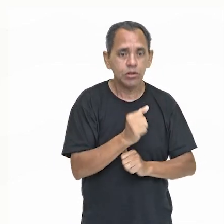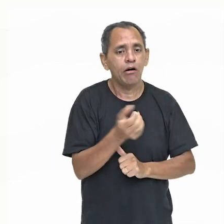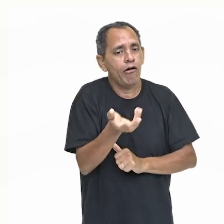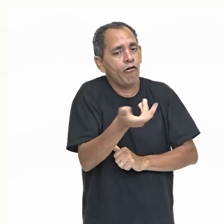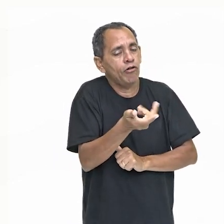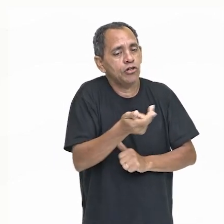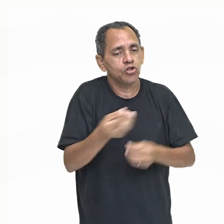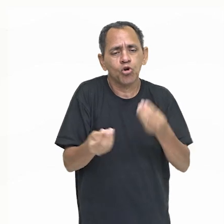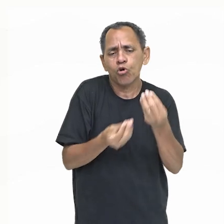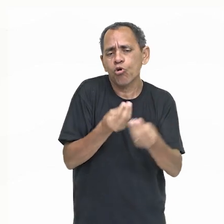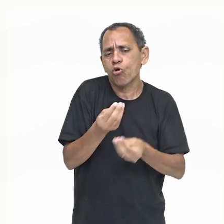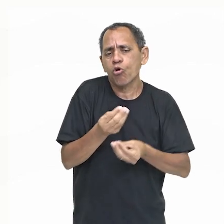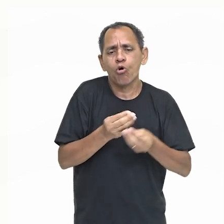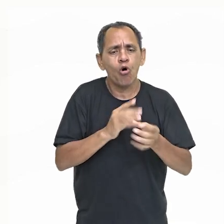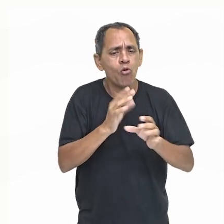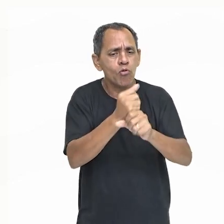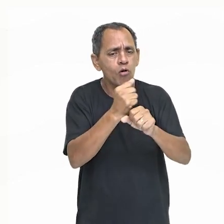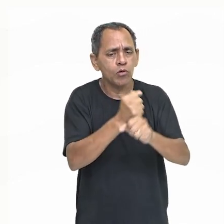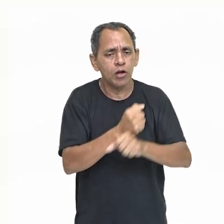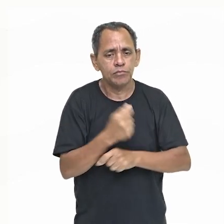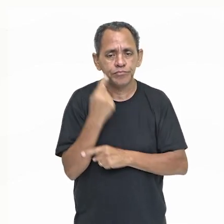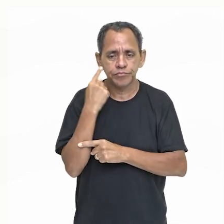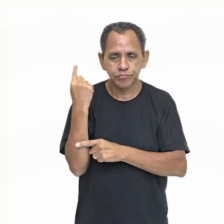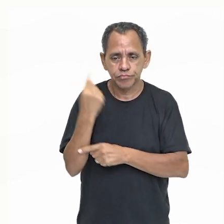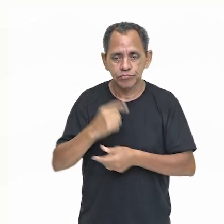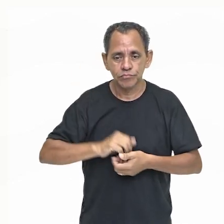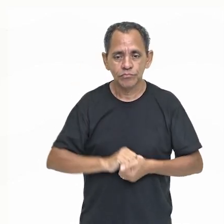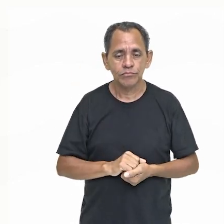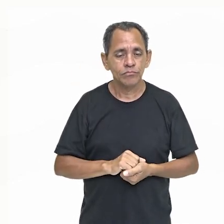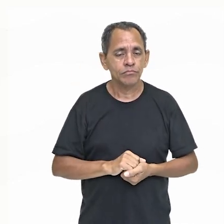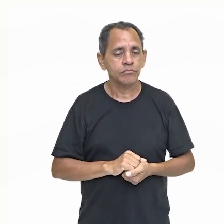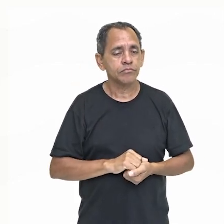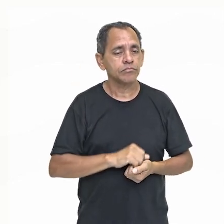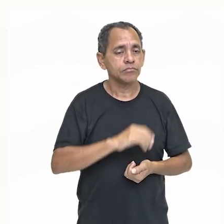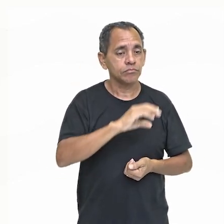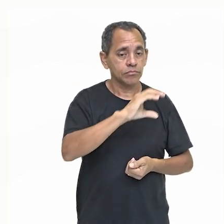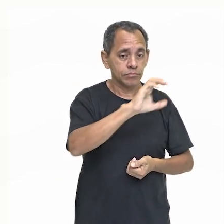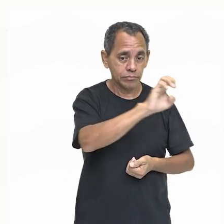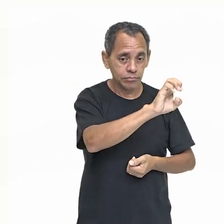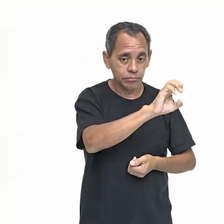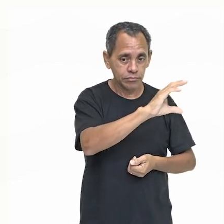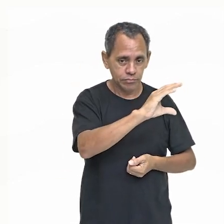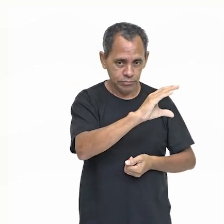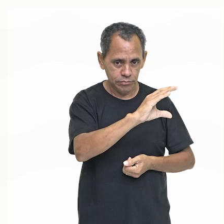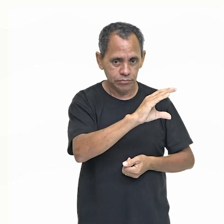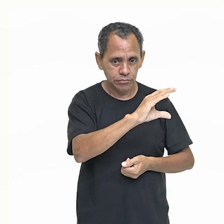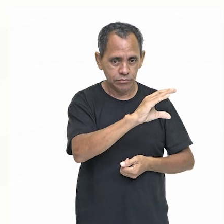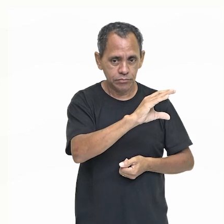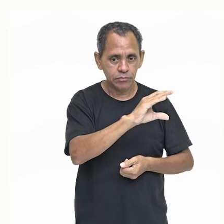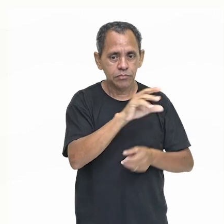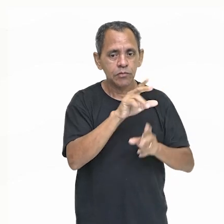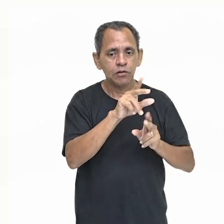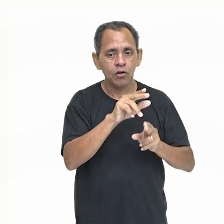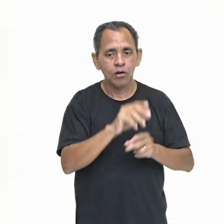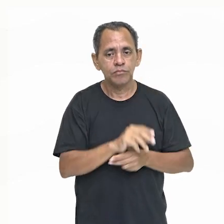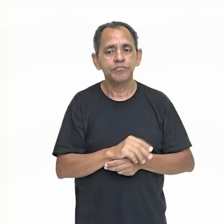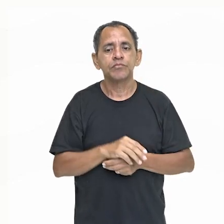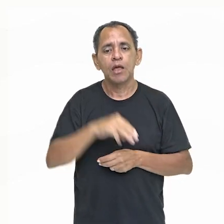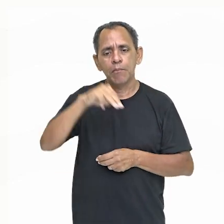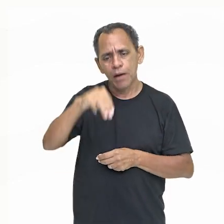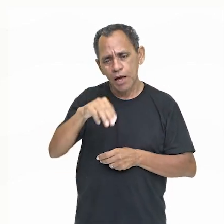energia cinética tá aqui a fórmula né pessoal energia cinética é a massa vezes a